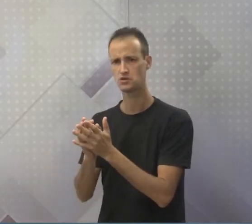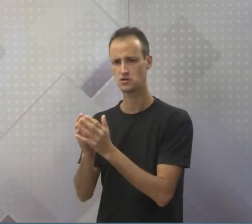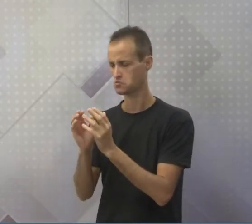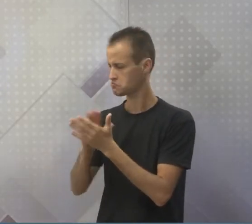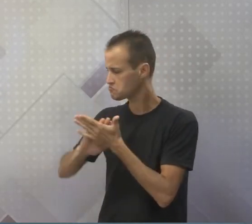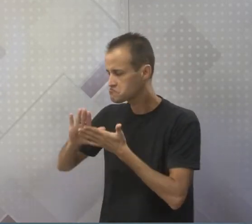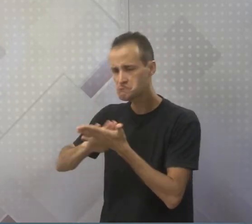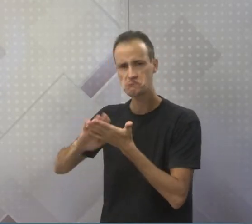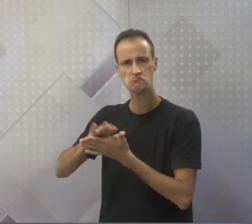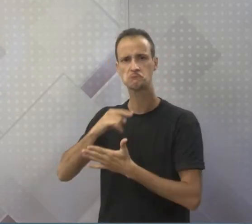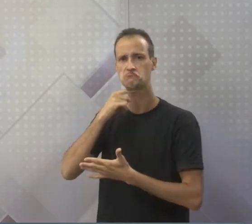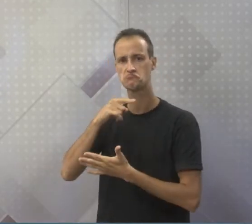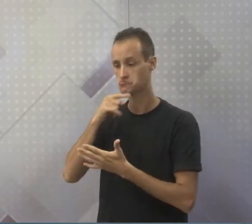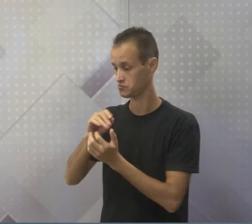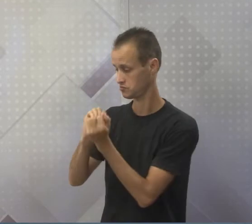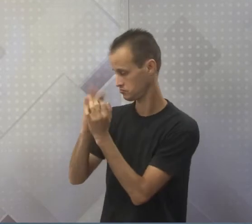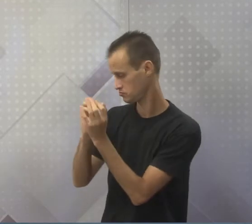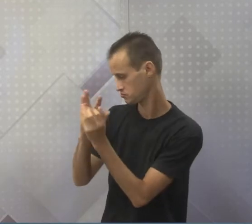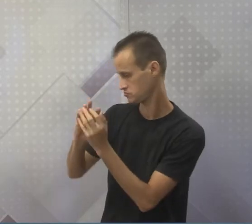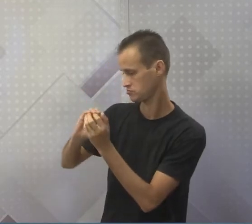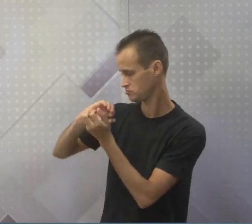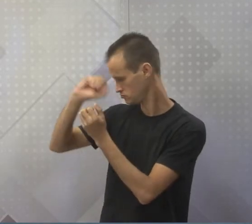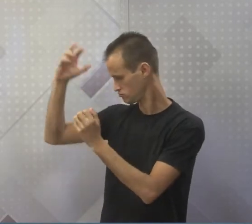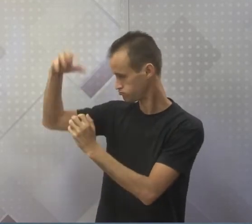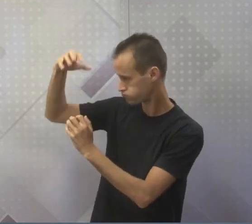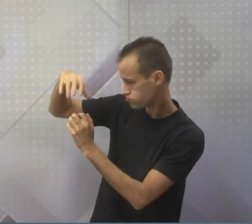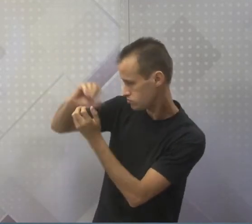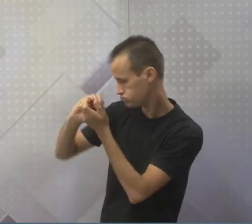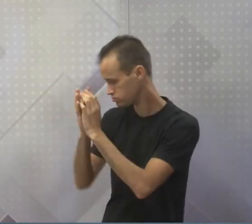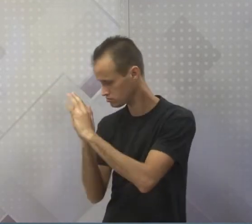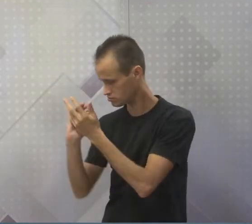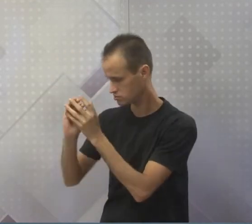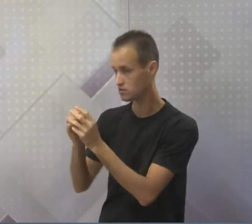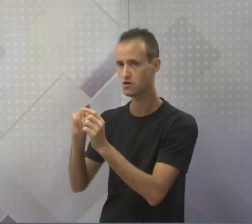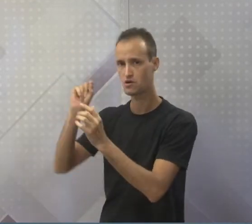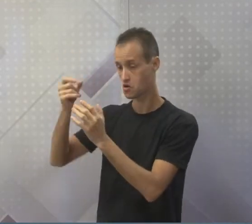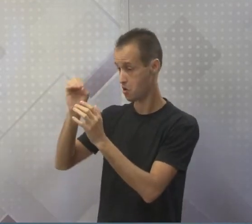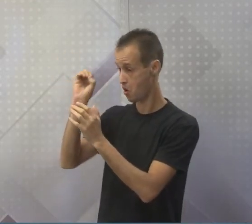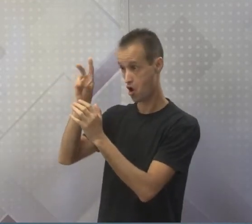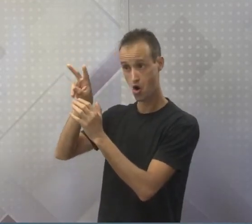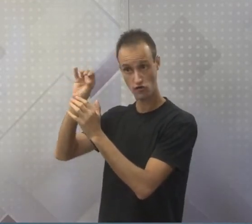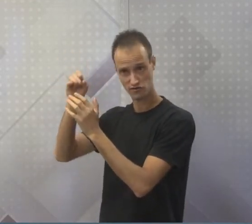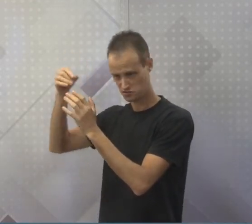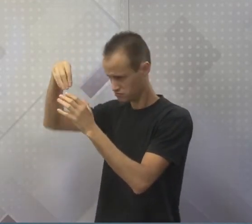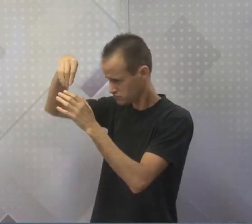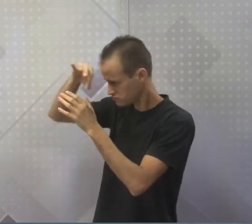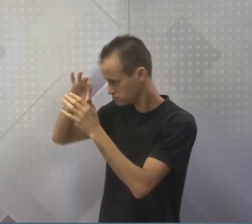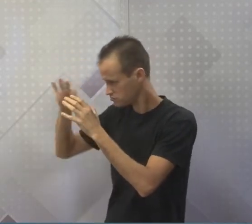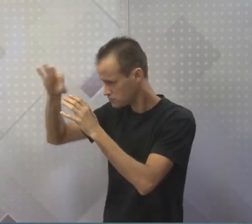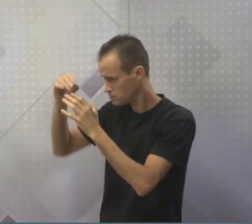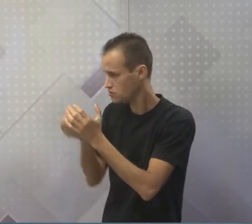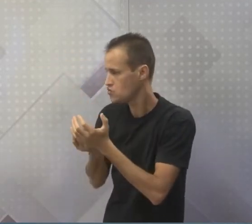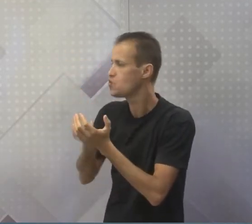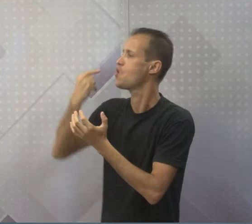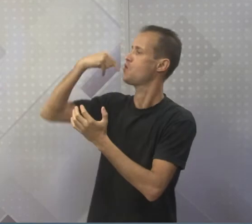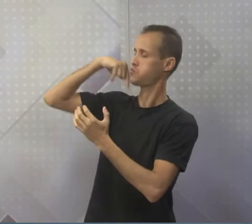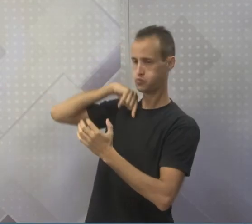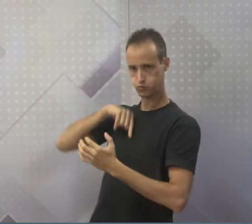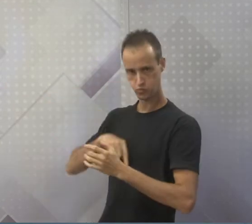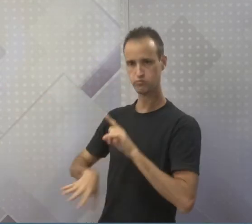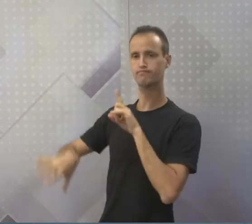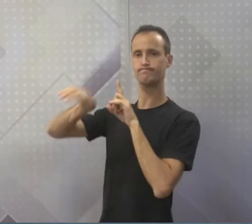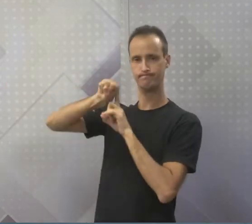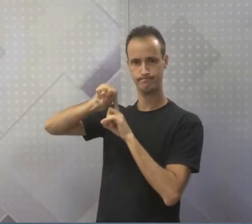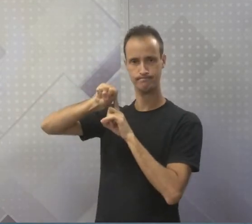esse alimento não for bem lavado e estiver contaminado com ovo, ele vai contaminar também a pessoa que ingeriu